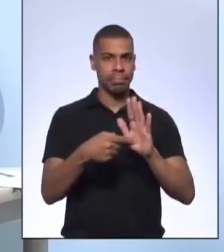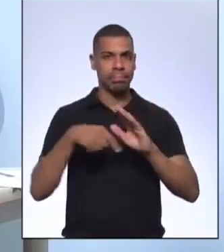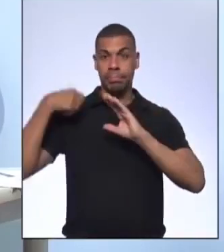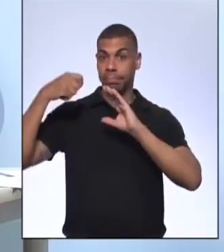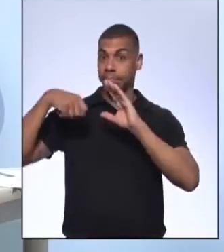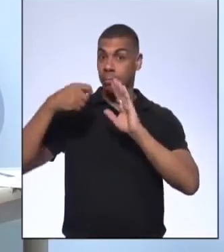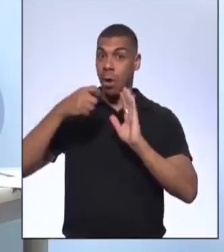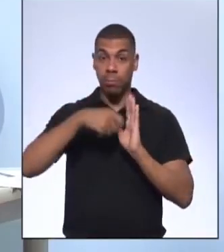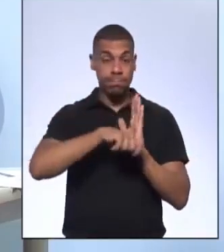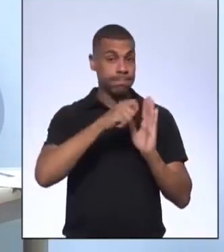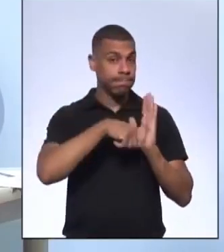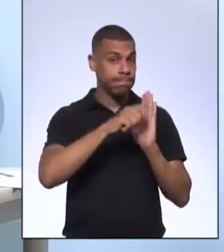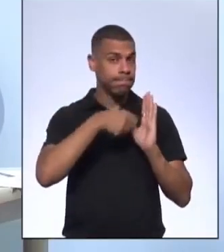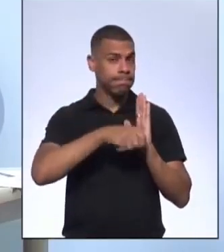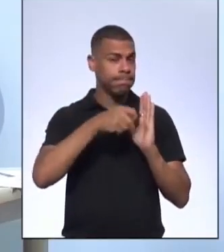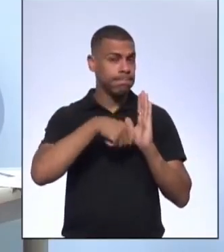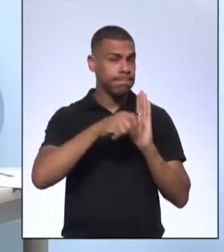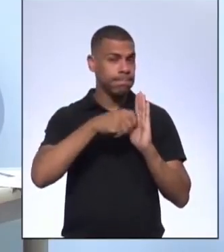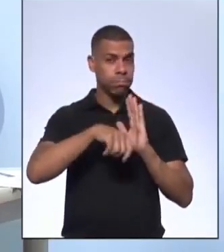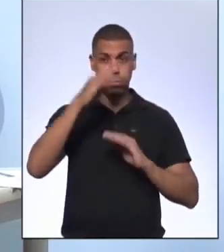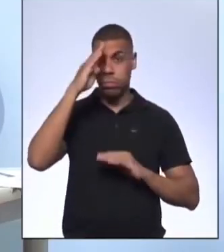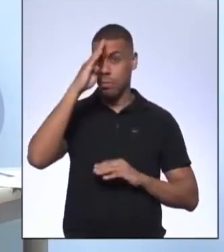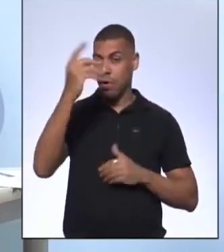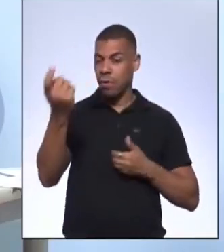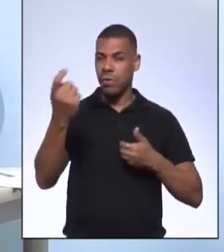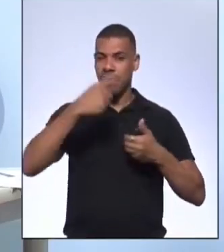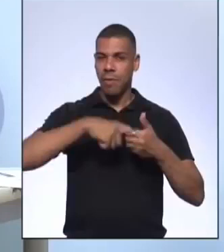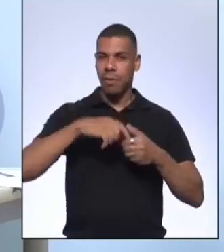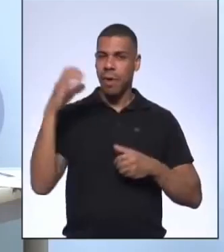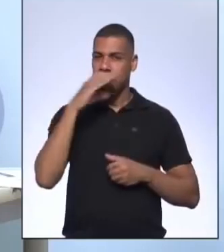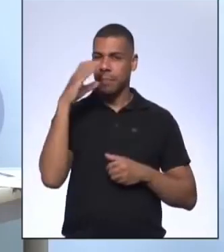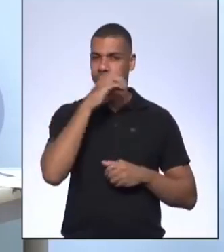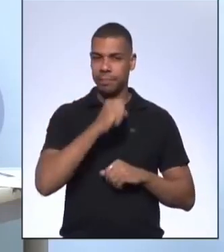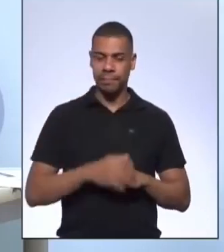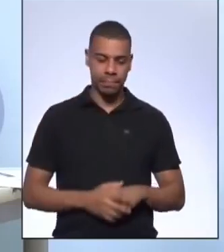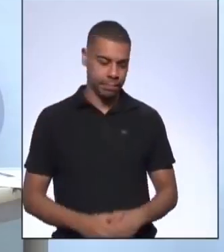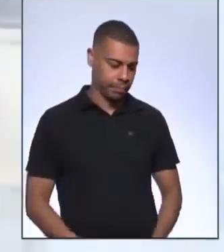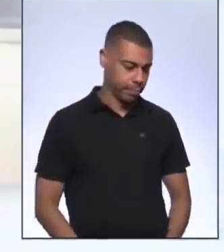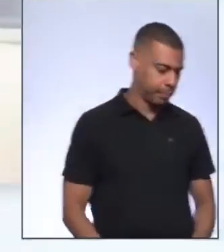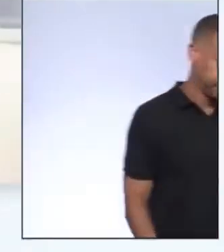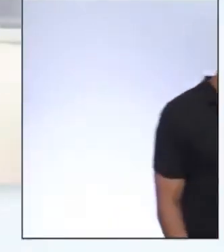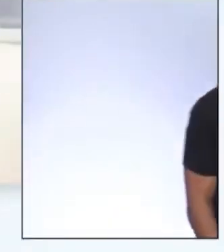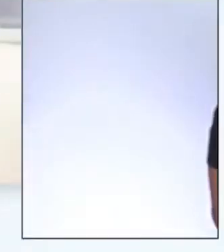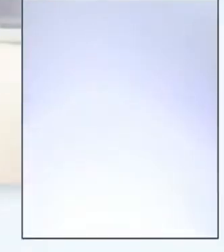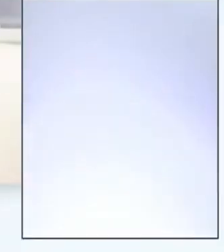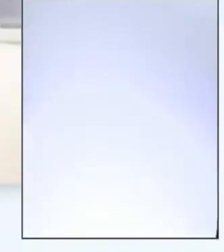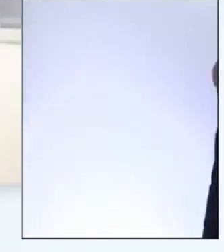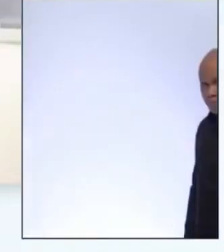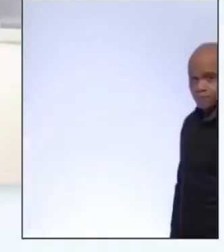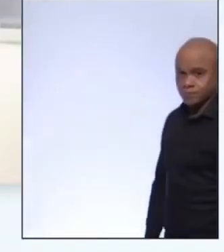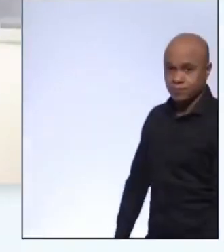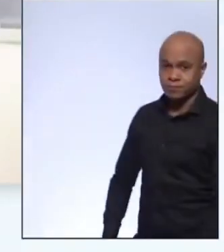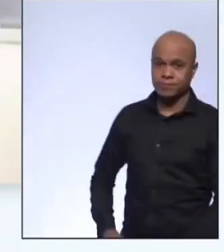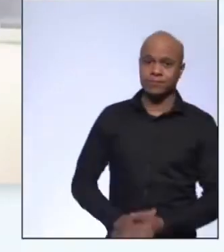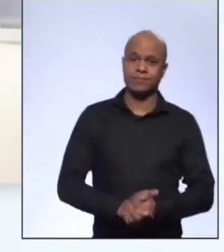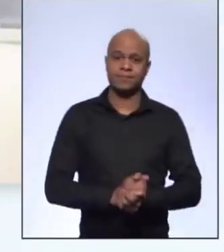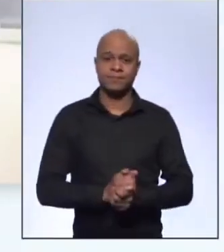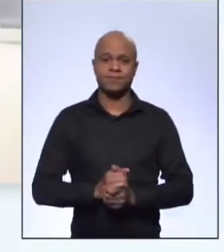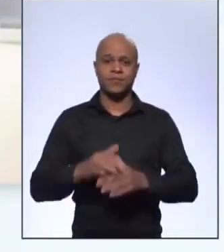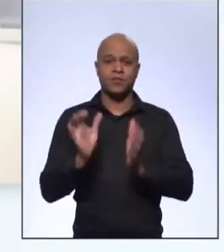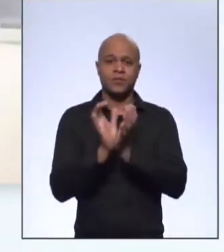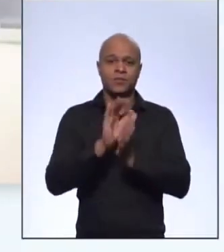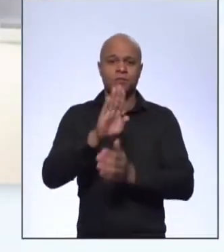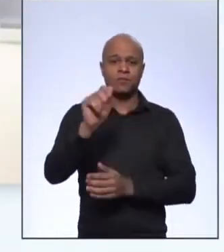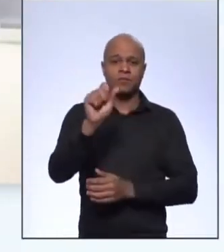Anote as suas ideias principais e a gente volta daqui a pouquinho. O grupo separatista basco ETA entregou